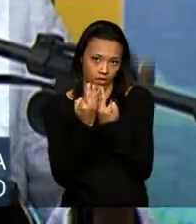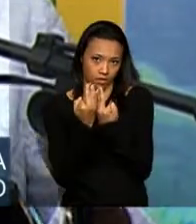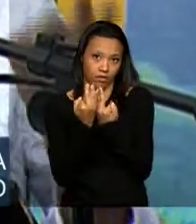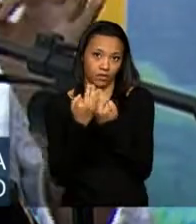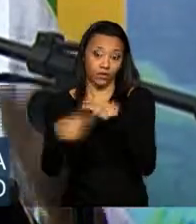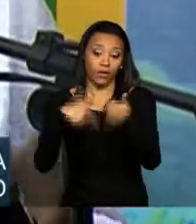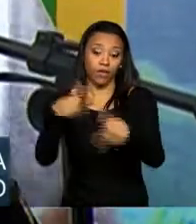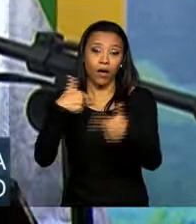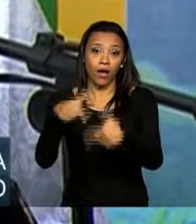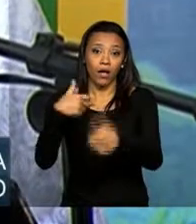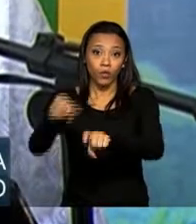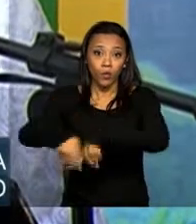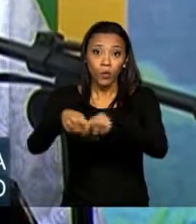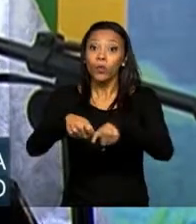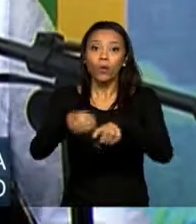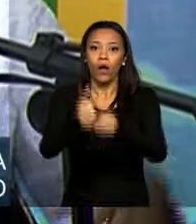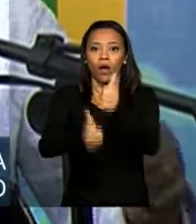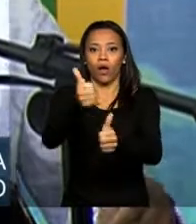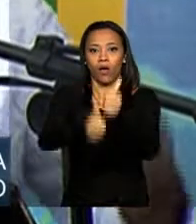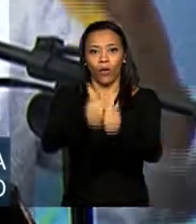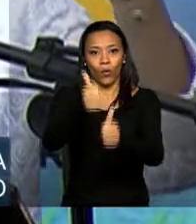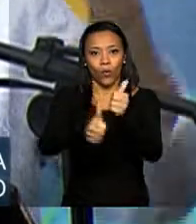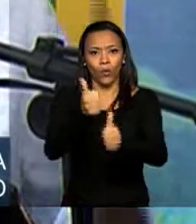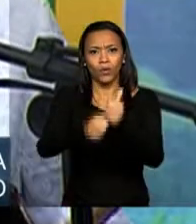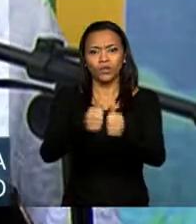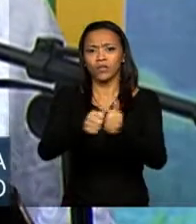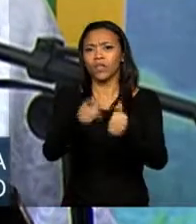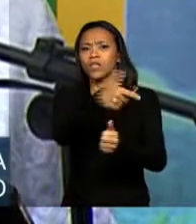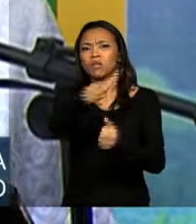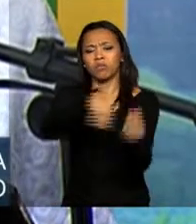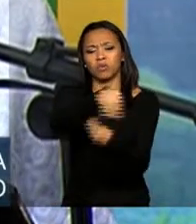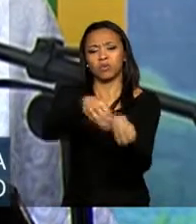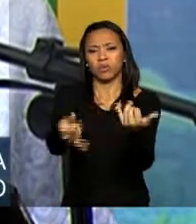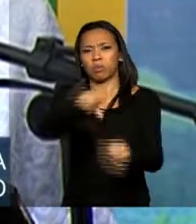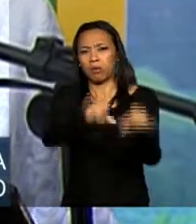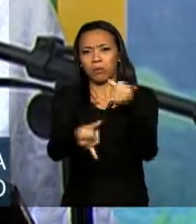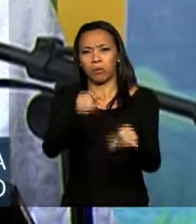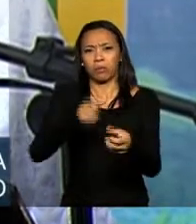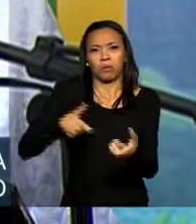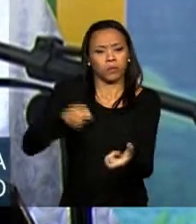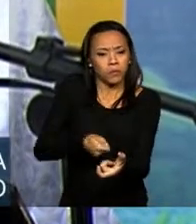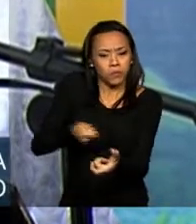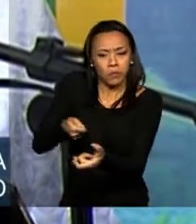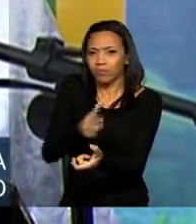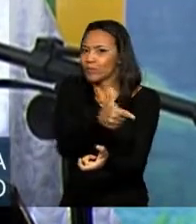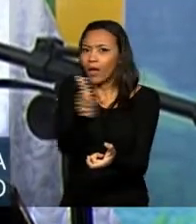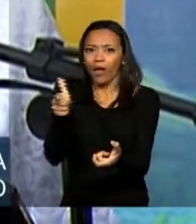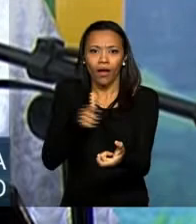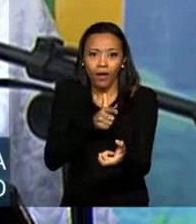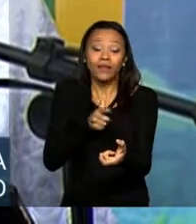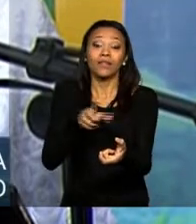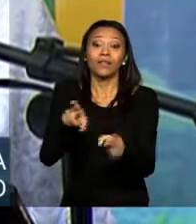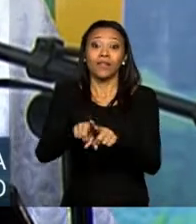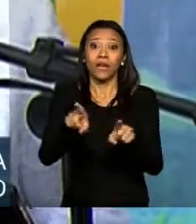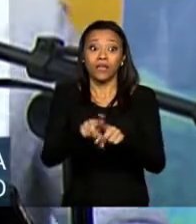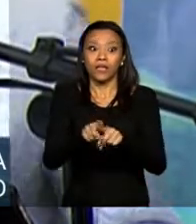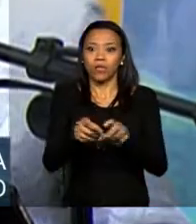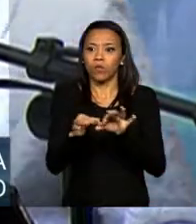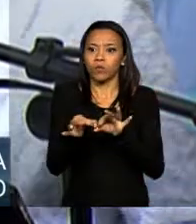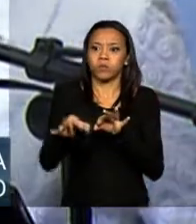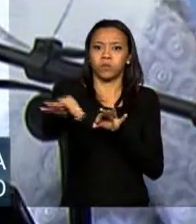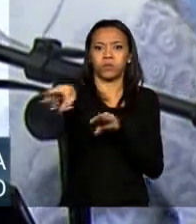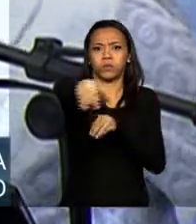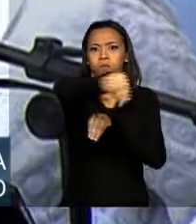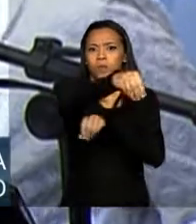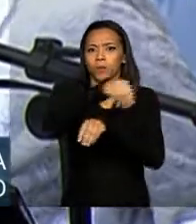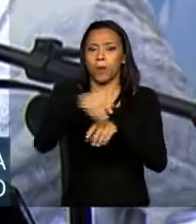produzindo arroz ecológico em 4 mil hectares de área com uma colheita prevista para este ano